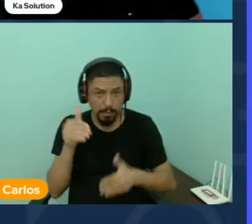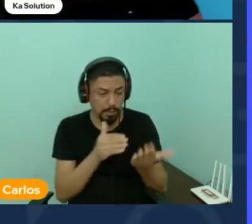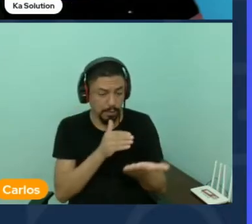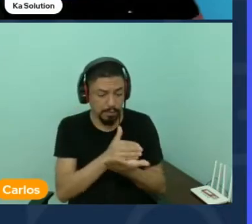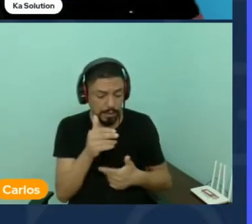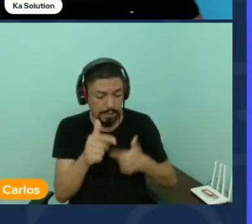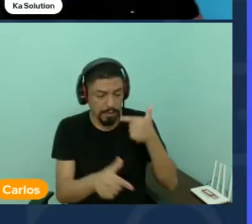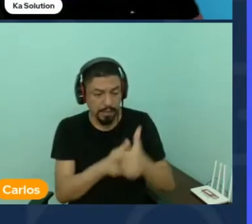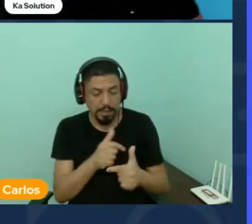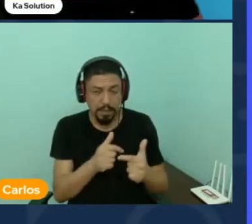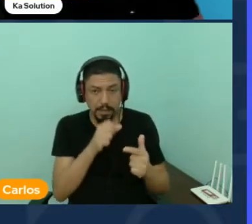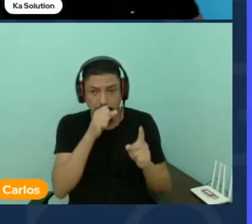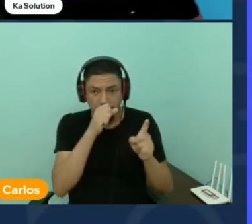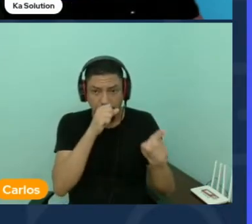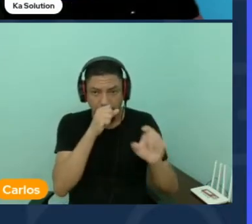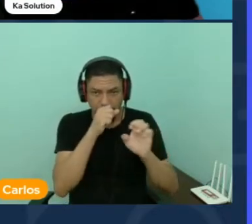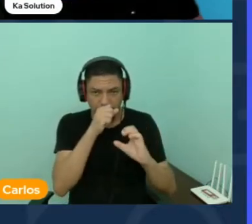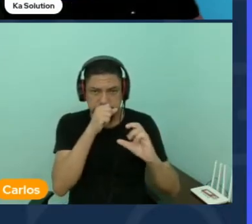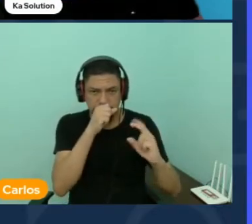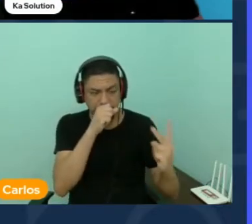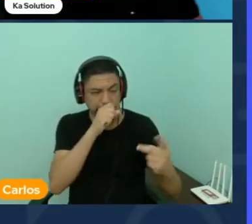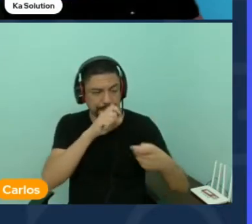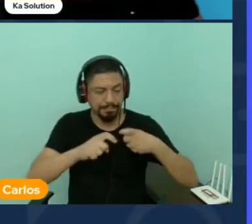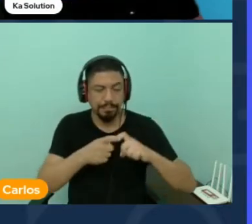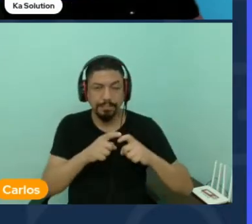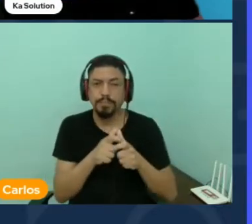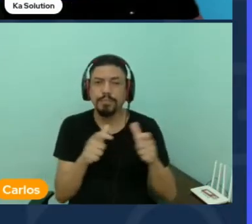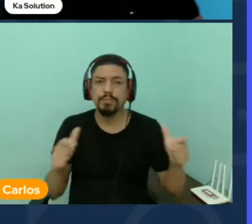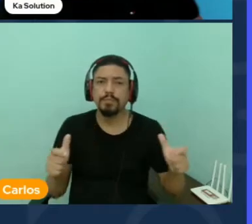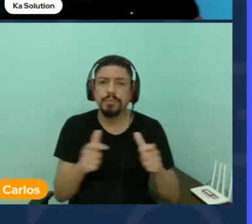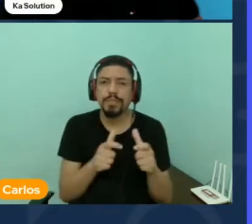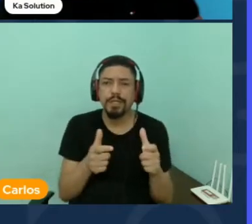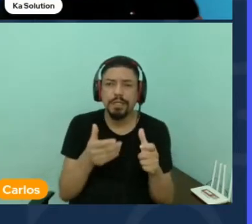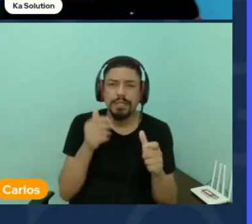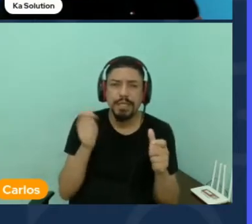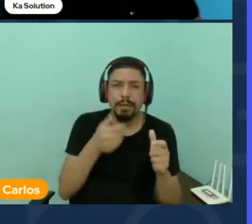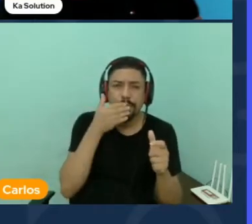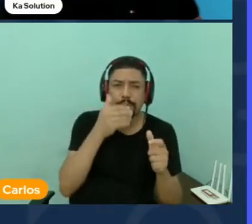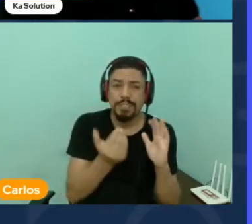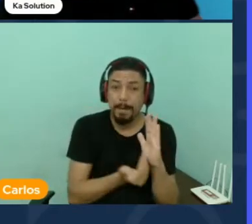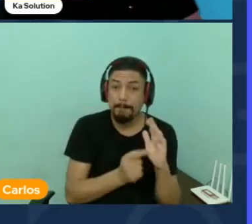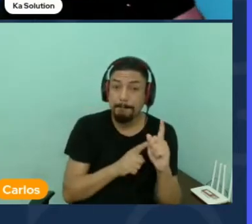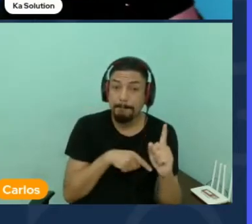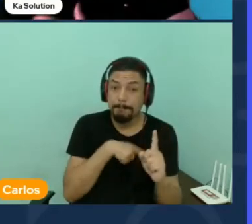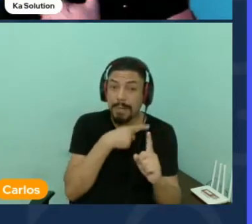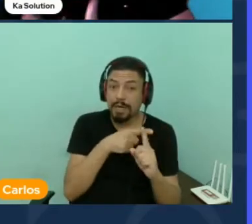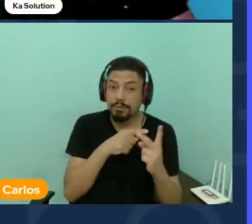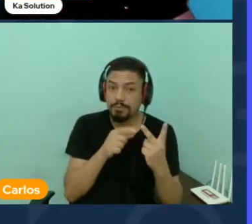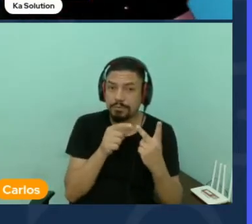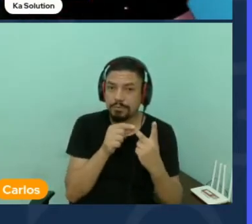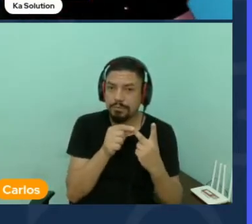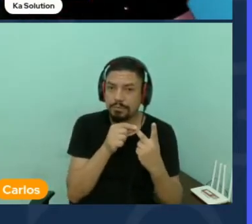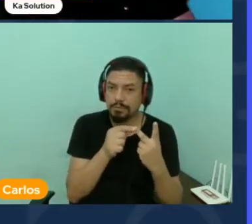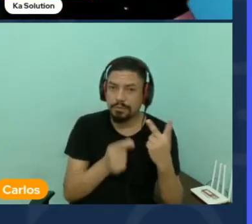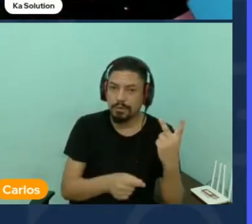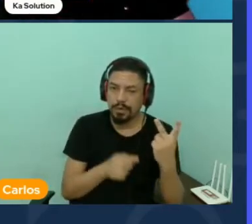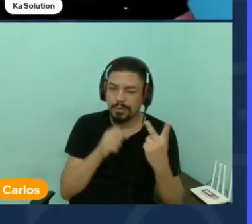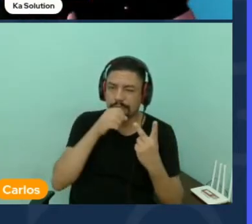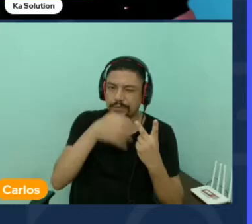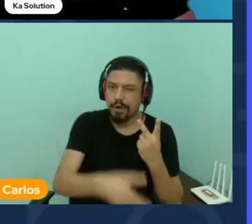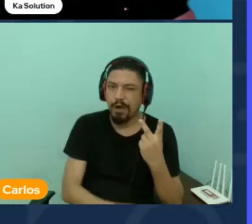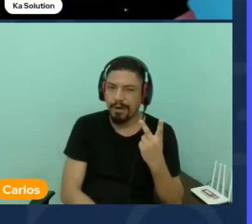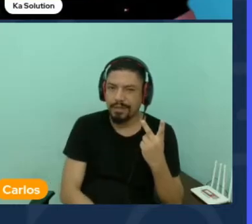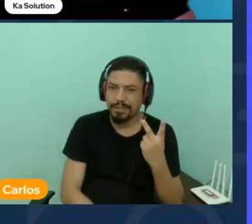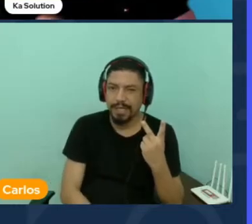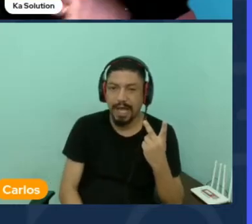trabalhar, o Amazon EC2 Autoscaling pode provisionar mais um servidor. Eu vou trabalhar com 2.